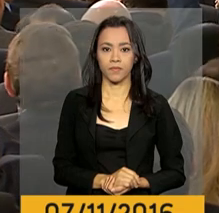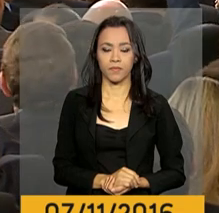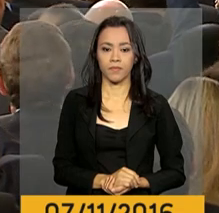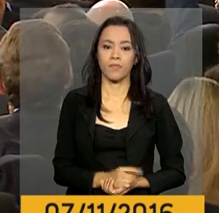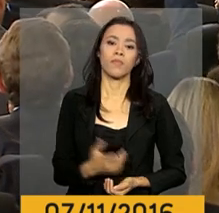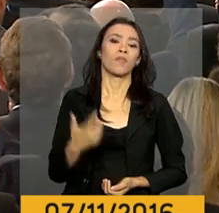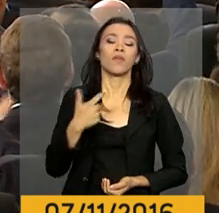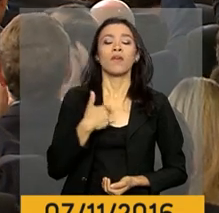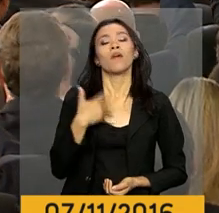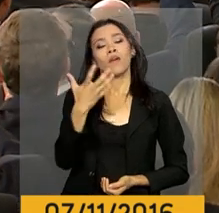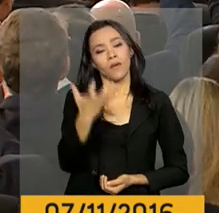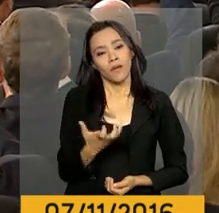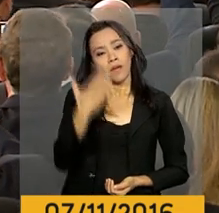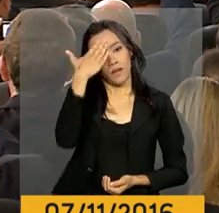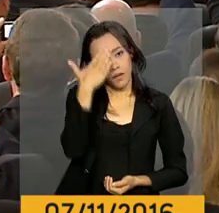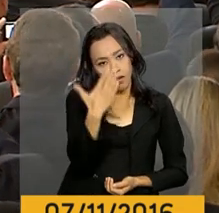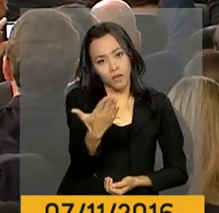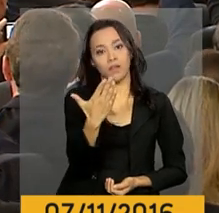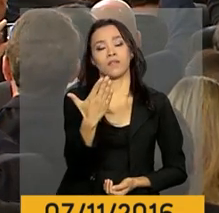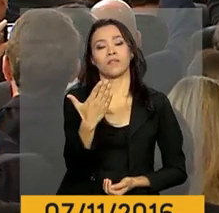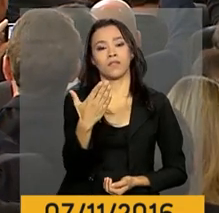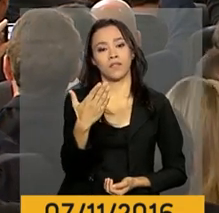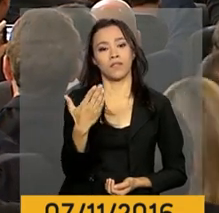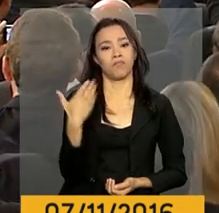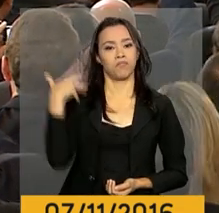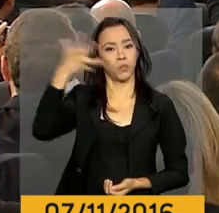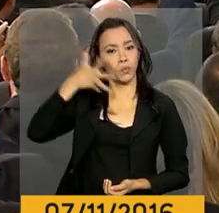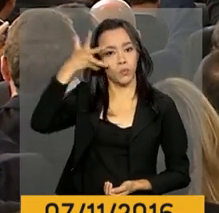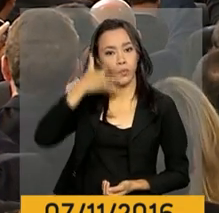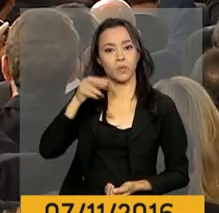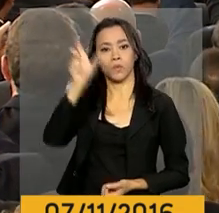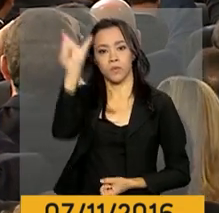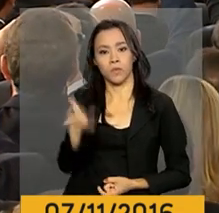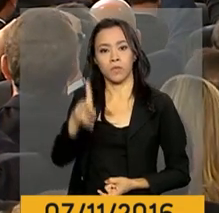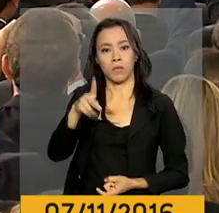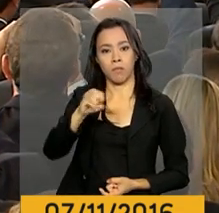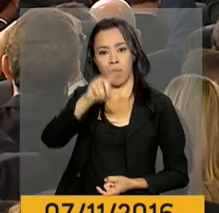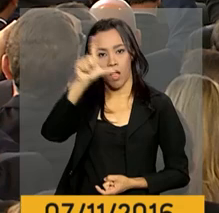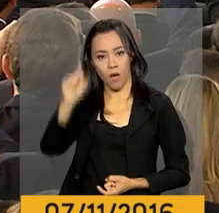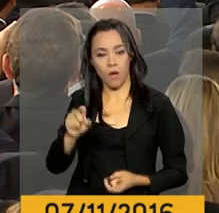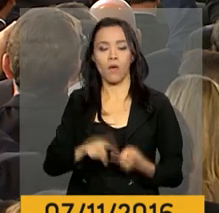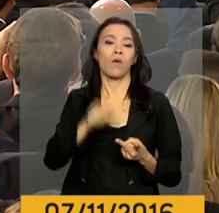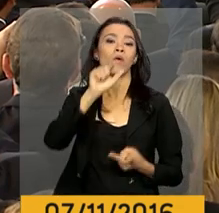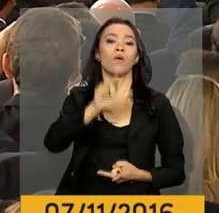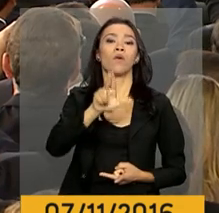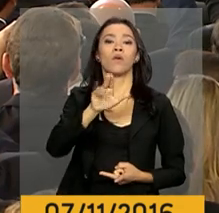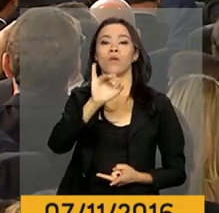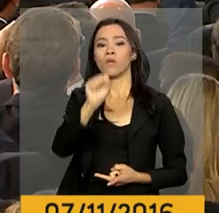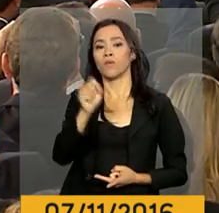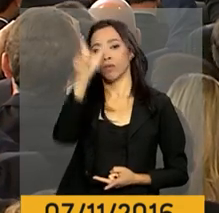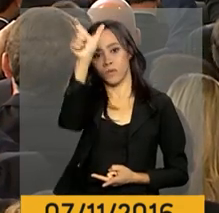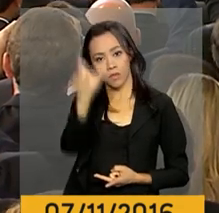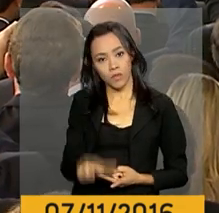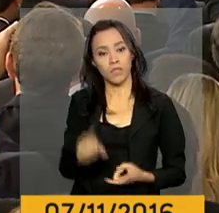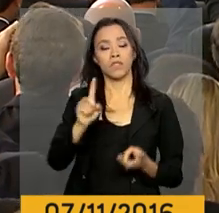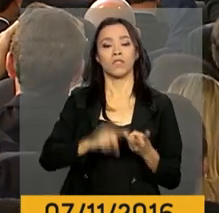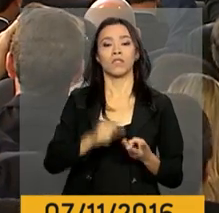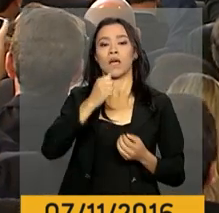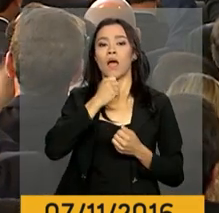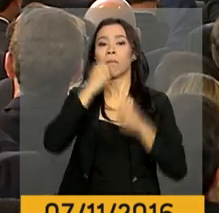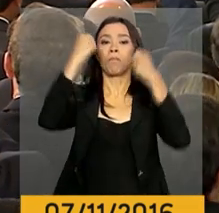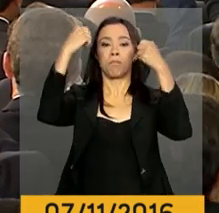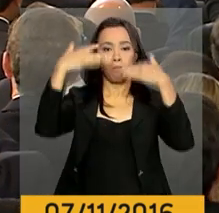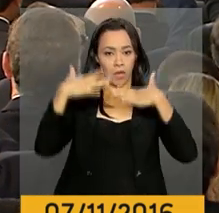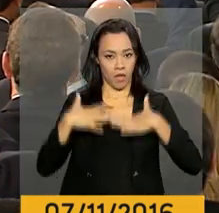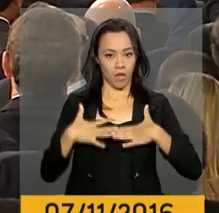Eu quero agradecer também as palavras do Paulo Tonê, do Luiz Cláudio Costa, a bênção do Dom